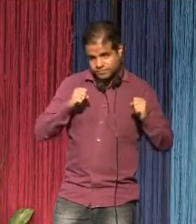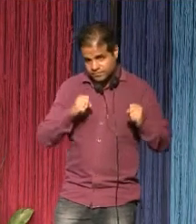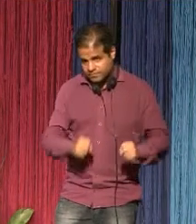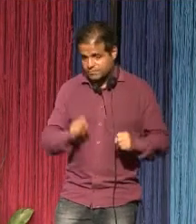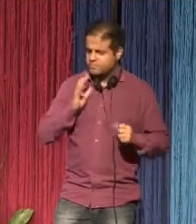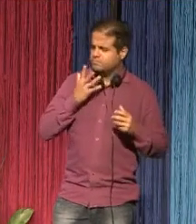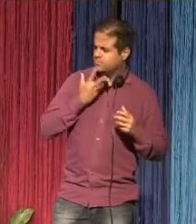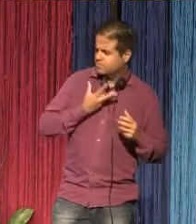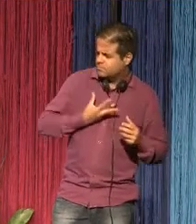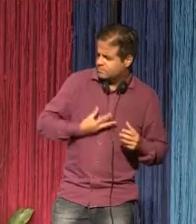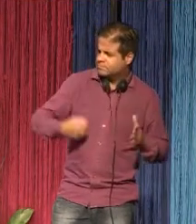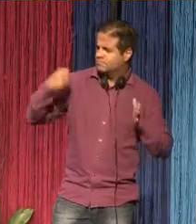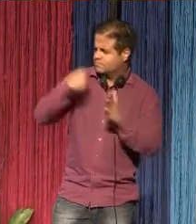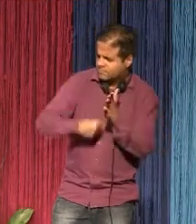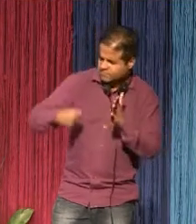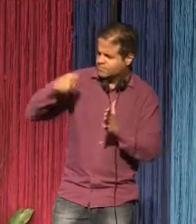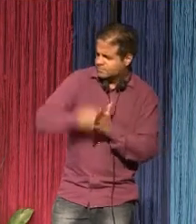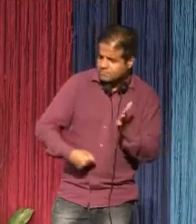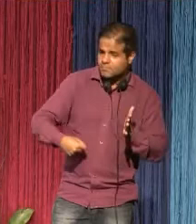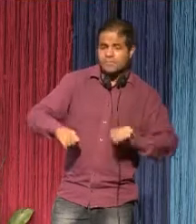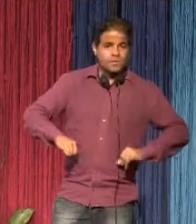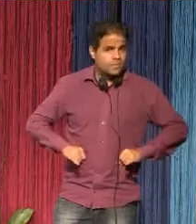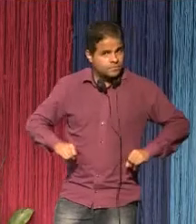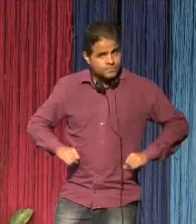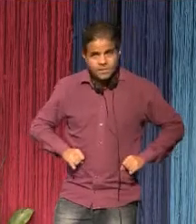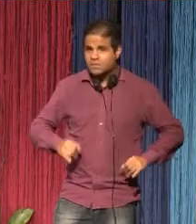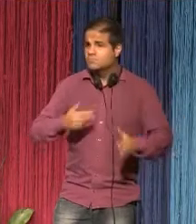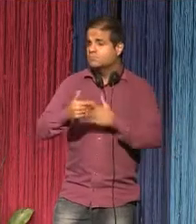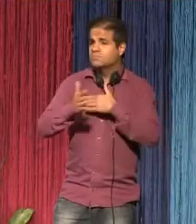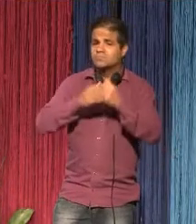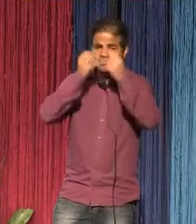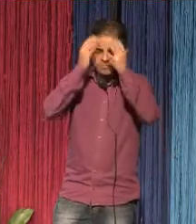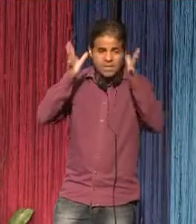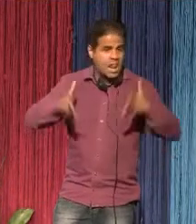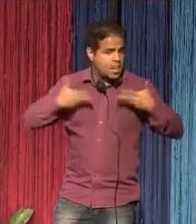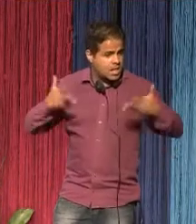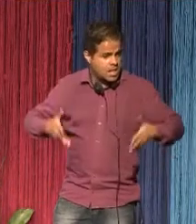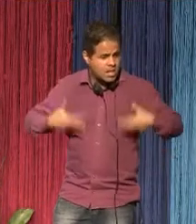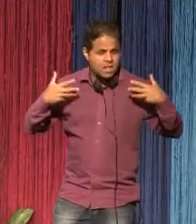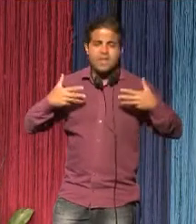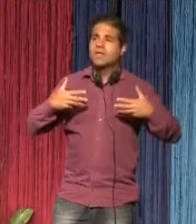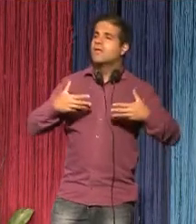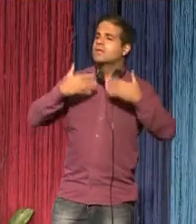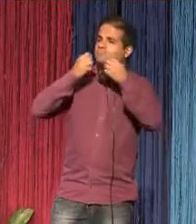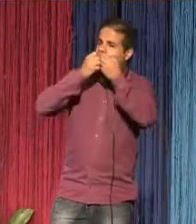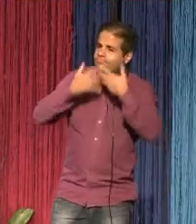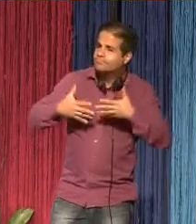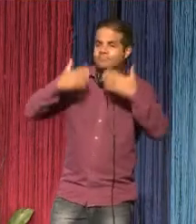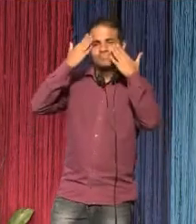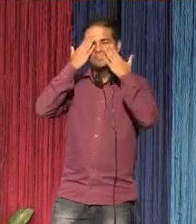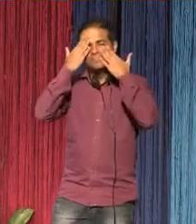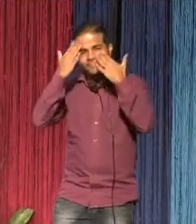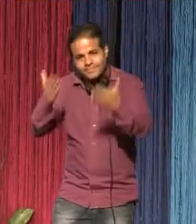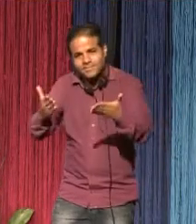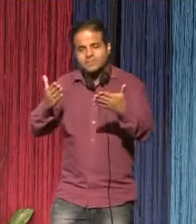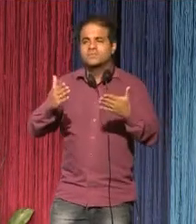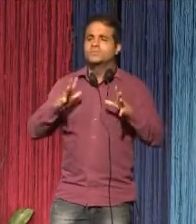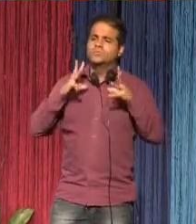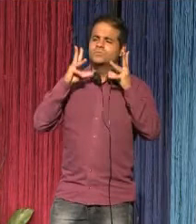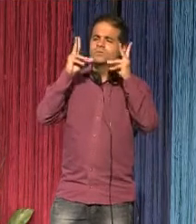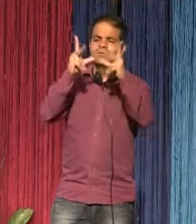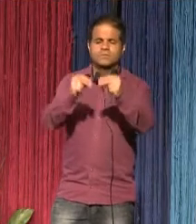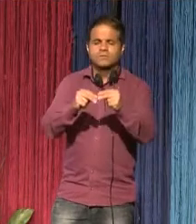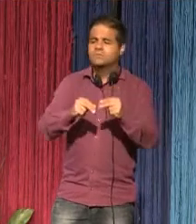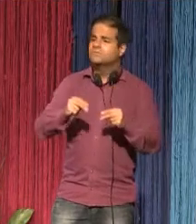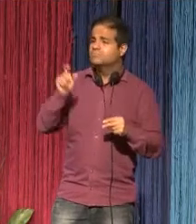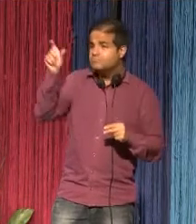Pela tristeza, pelo luto, pelo sofrimento, seja ela pela alegria, pela graça, pela gratidão, né,